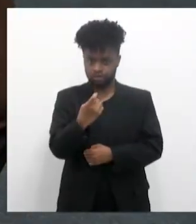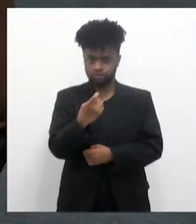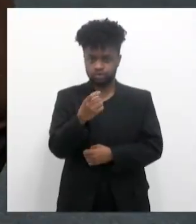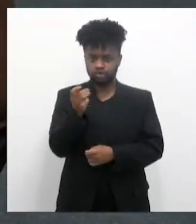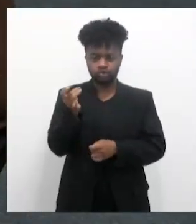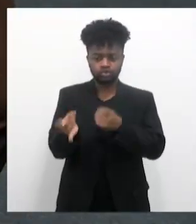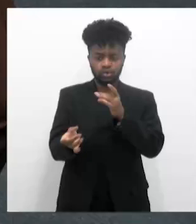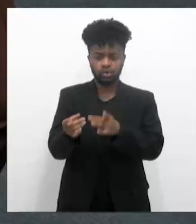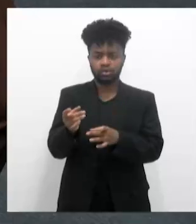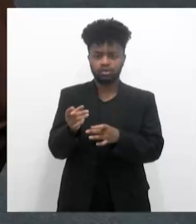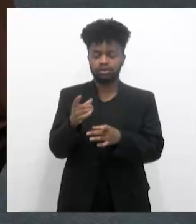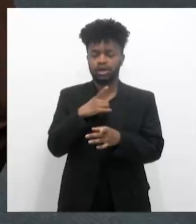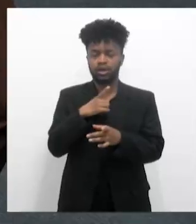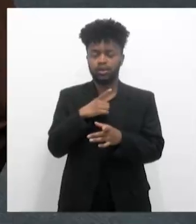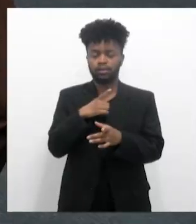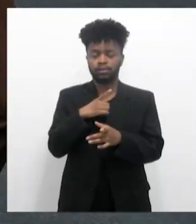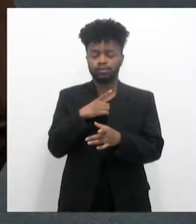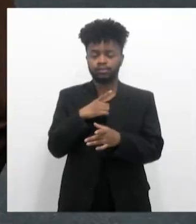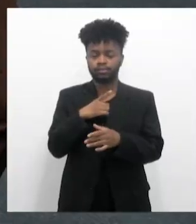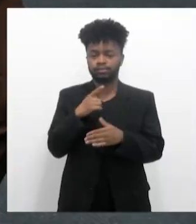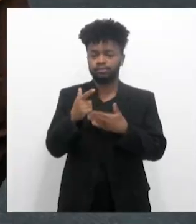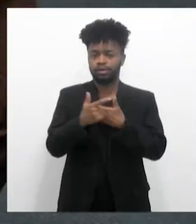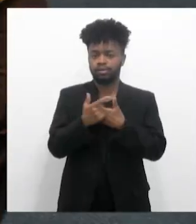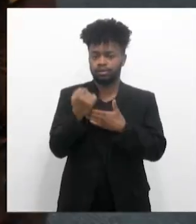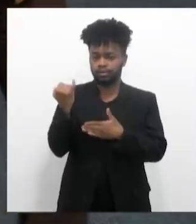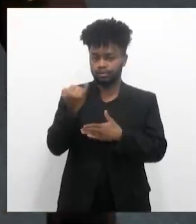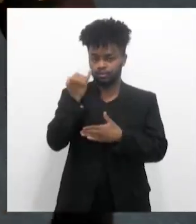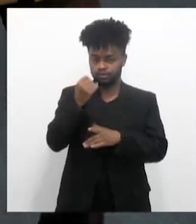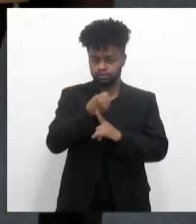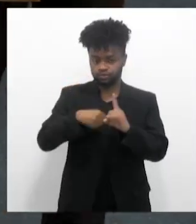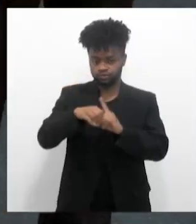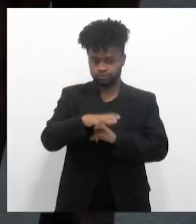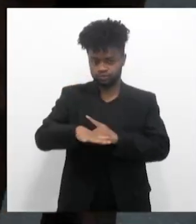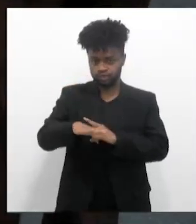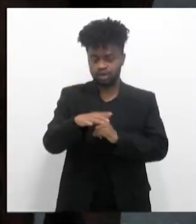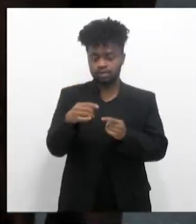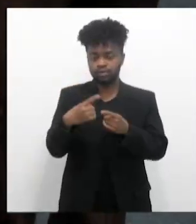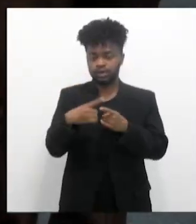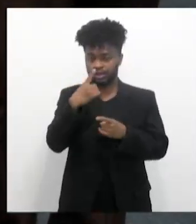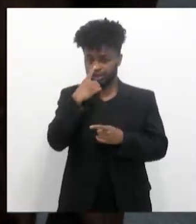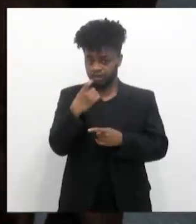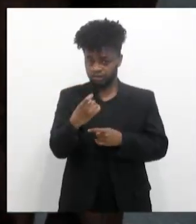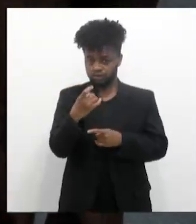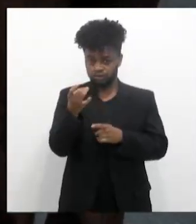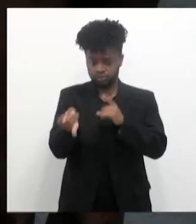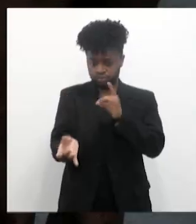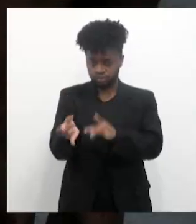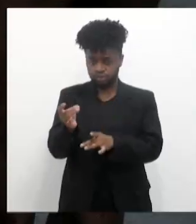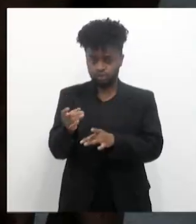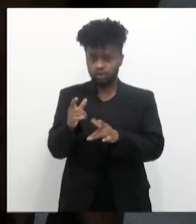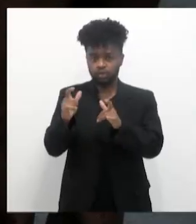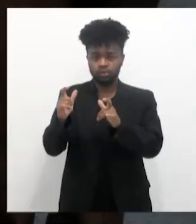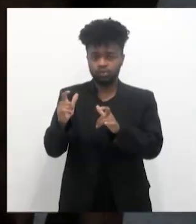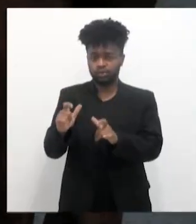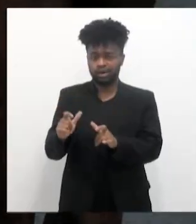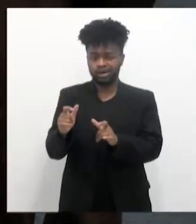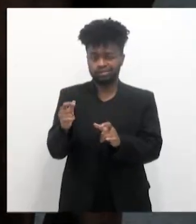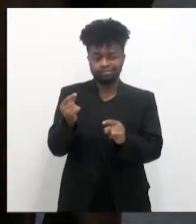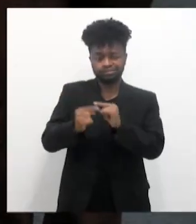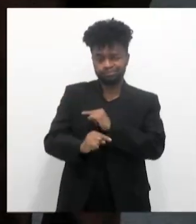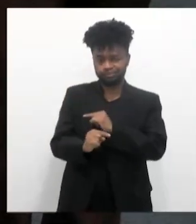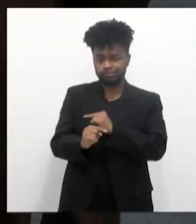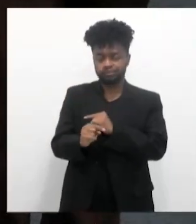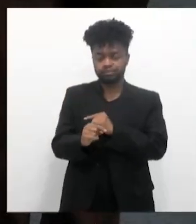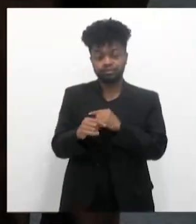papel muito relevante na sociedade. O lixo é a matéria-prima fora do lugar.